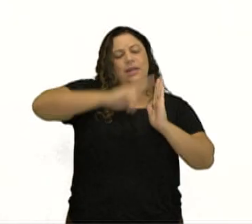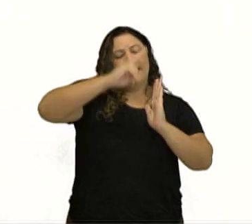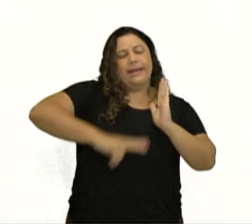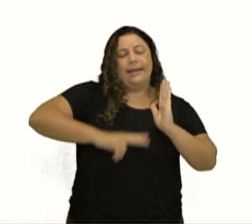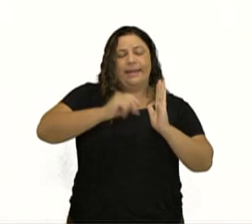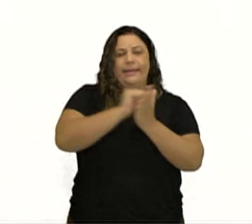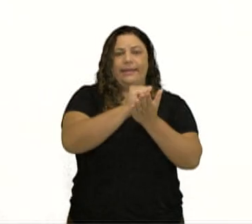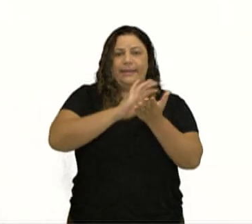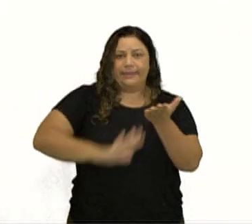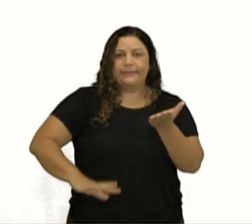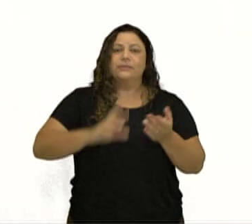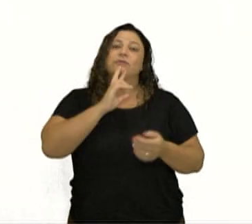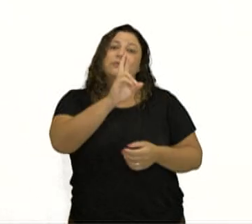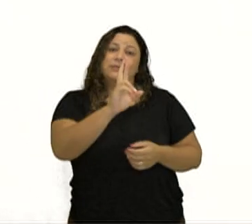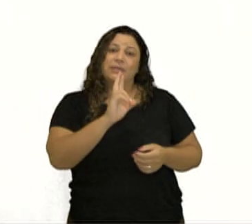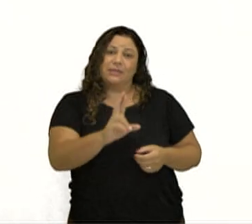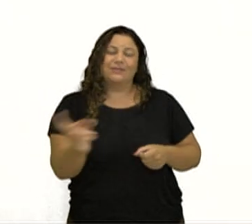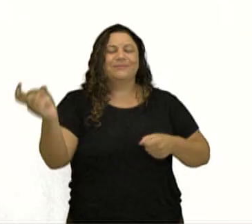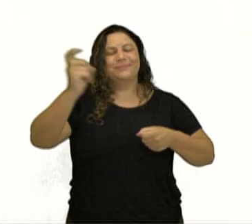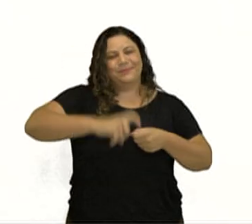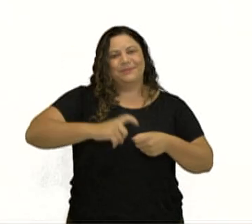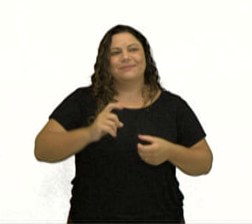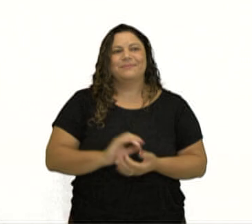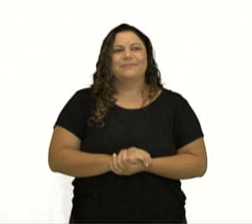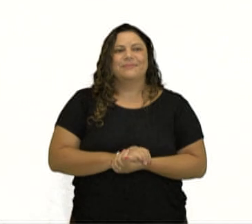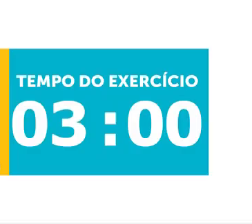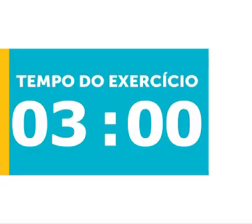atividade, responda e eu já volto.